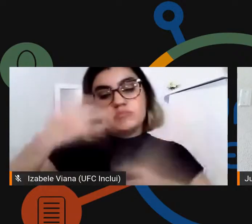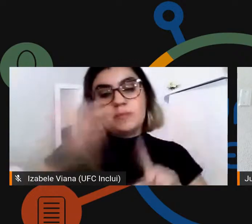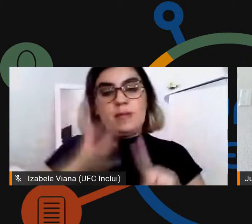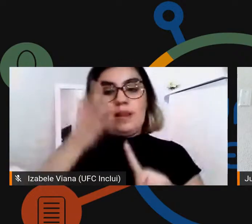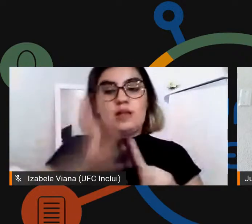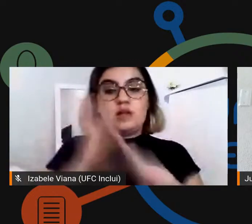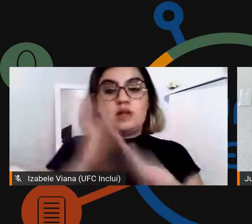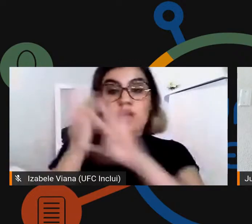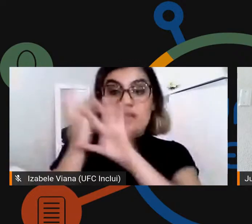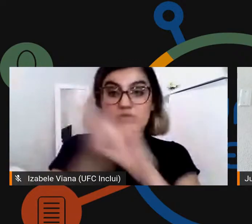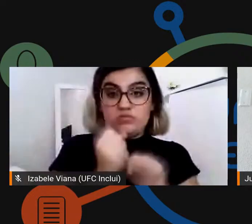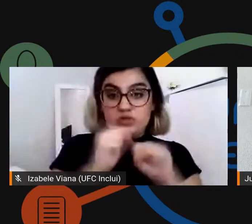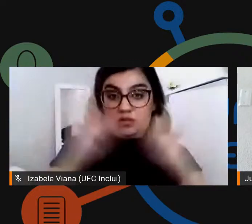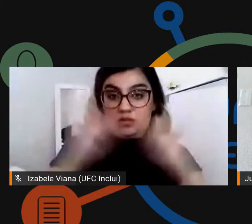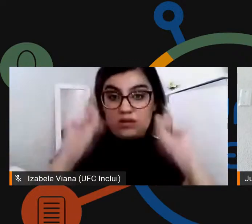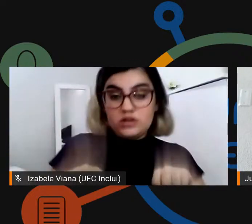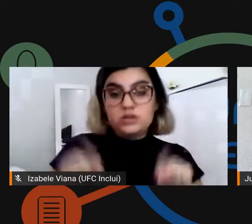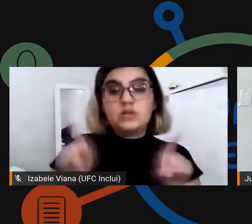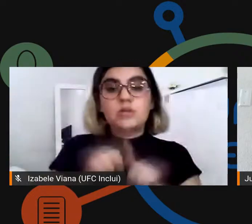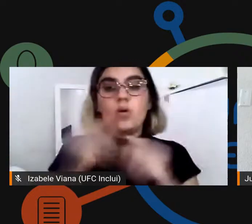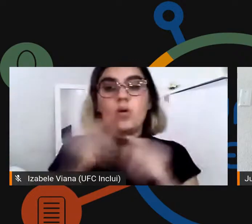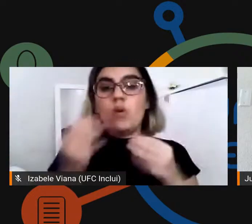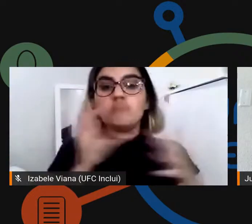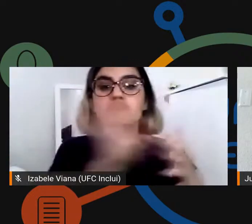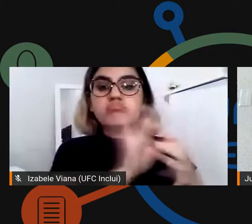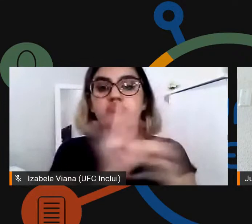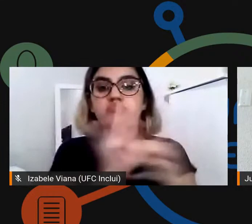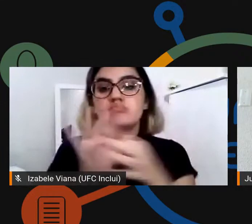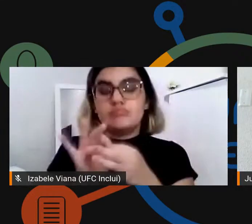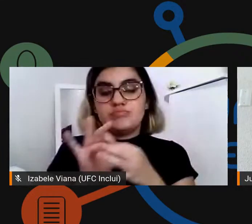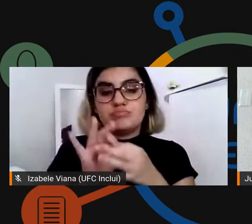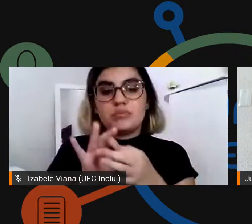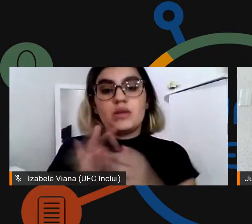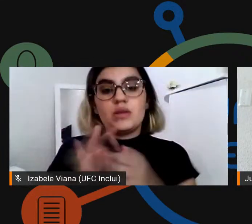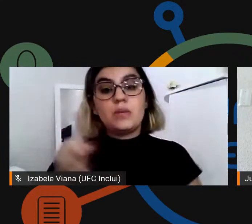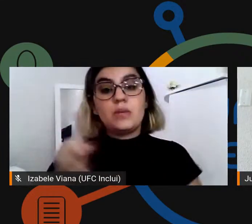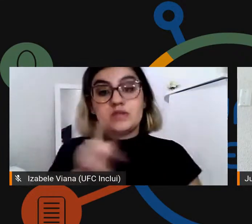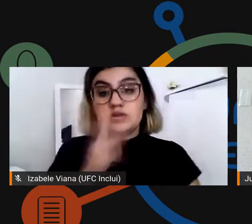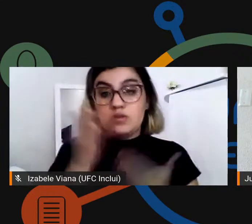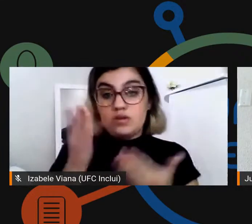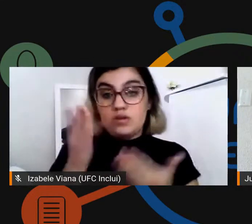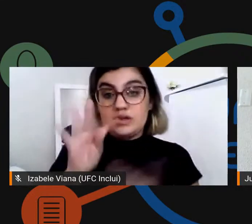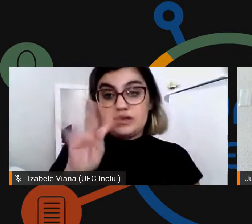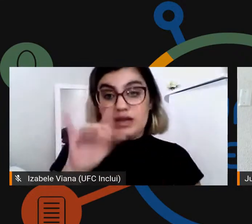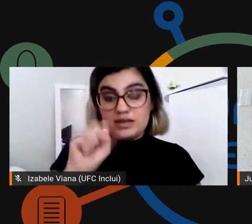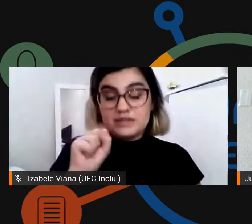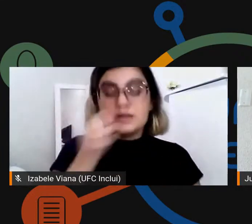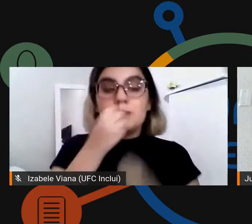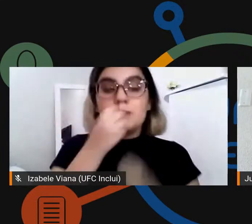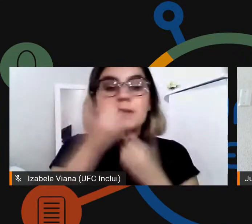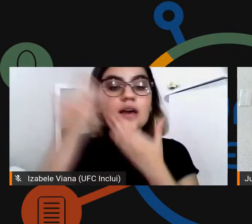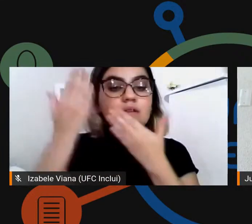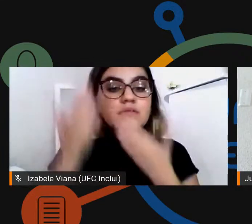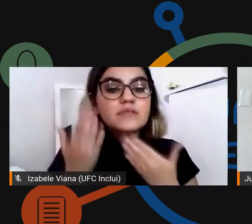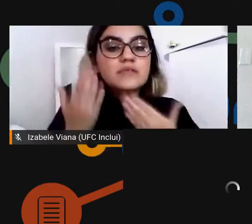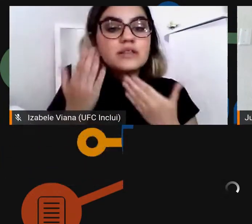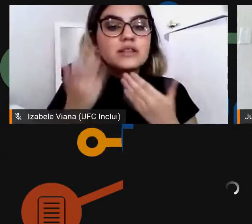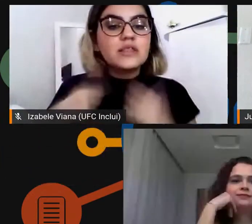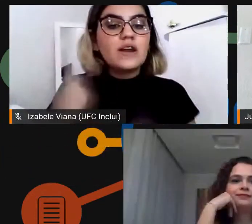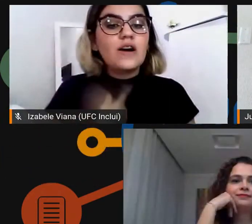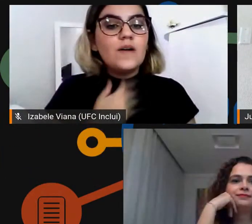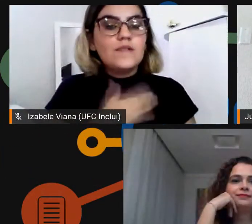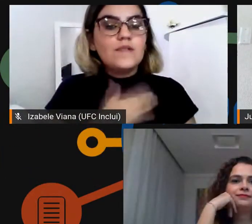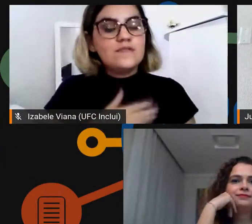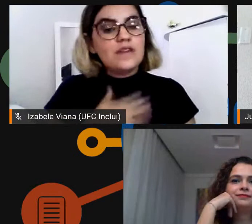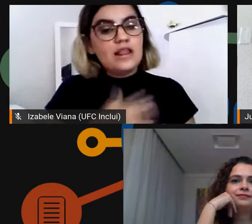aplicações. Estimada professora Thaís, seja muito bem-vinda. Para nós é uma grande alegria e honra recebê-la aqui no canal